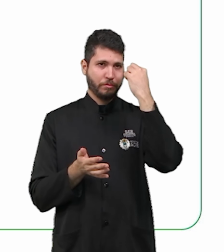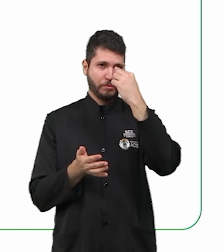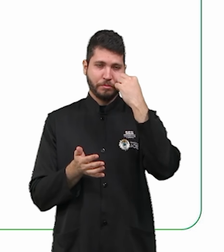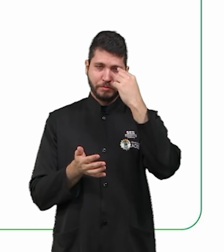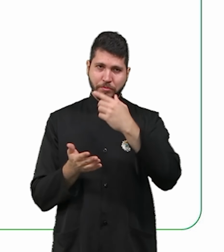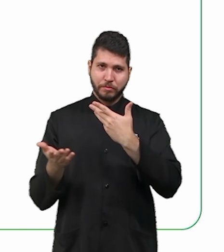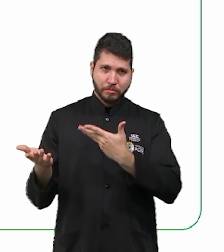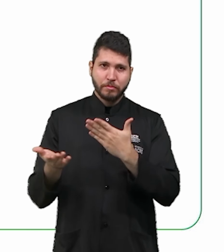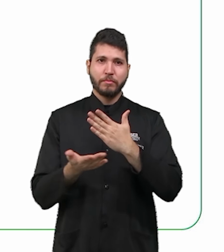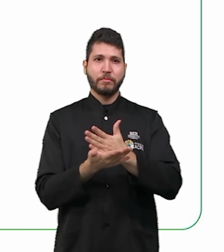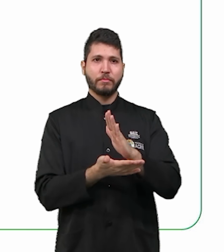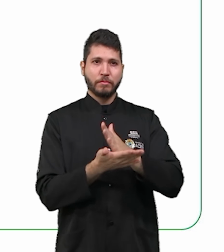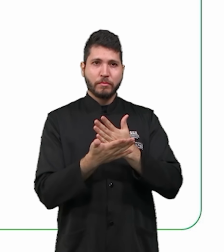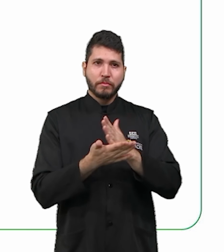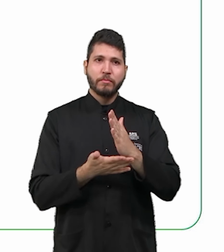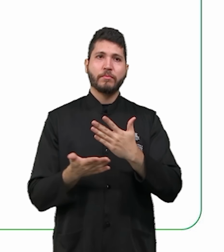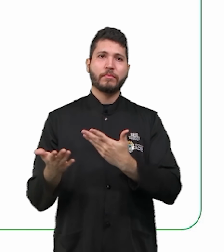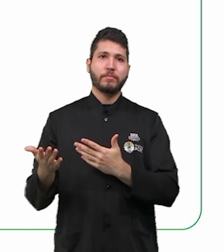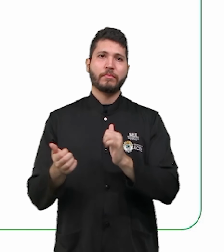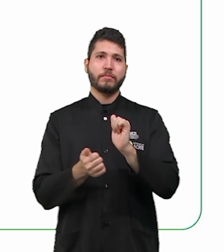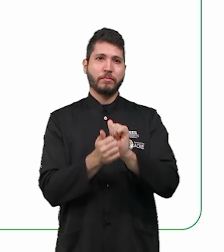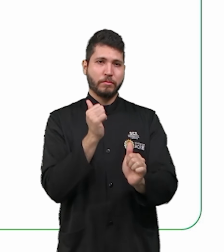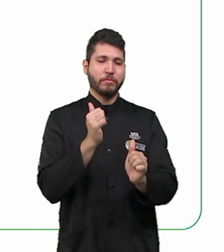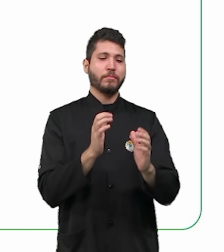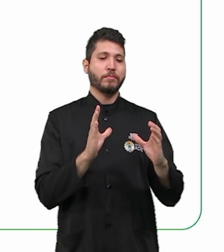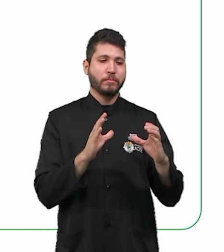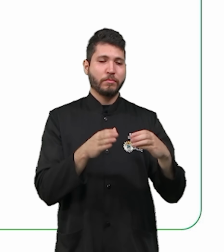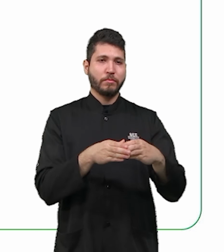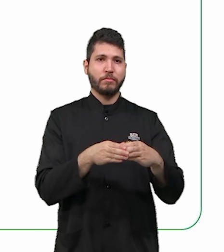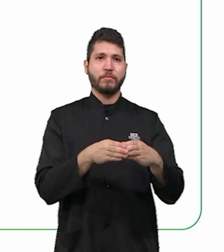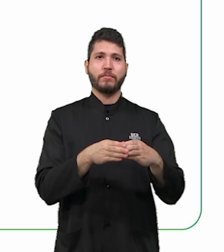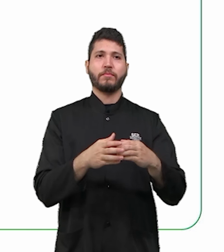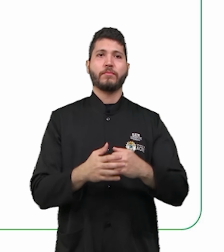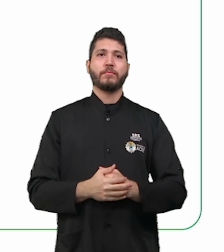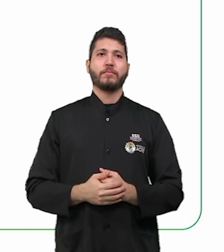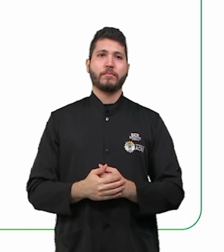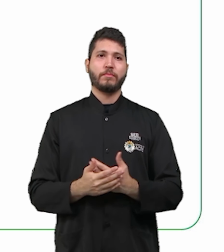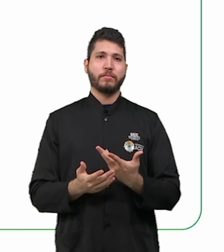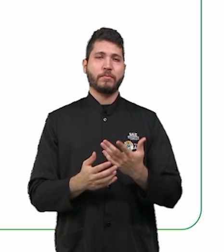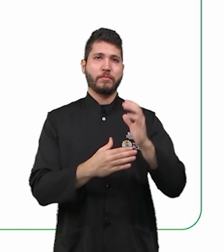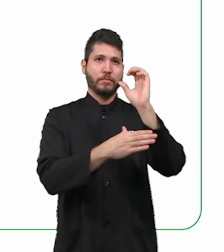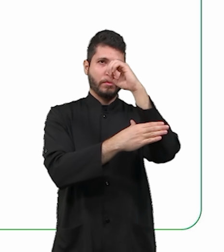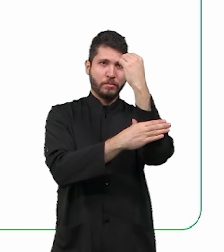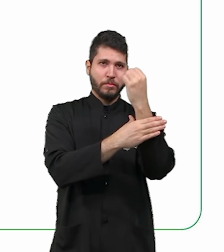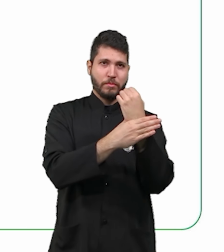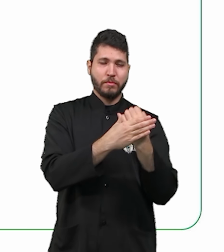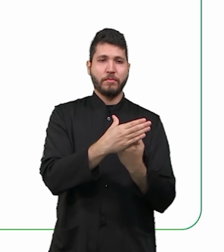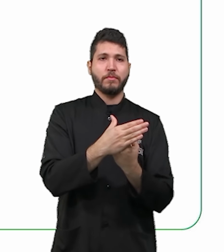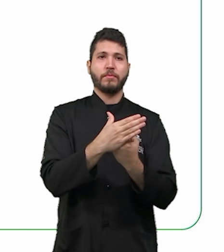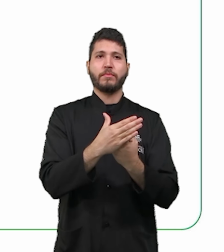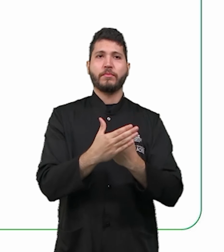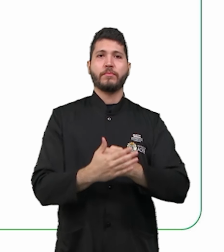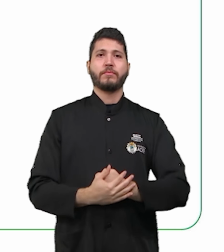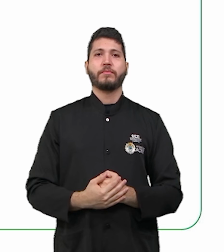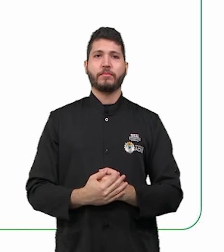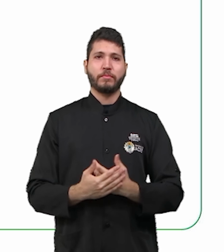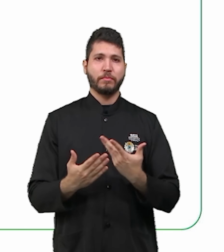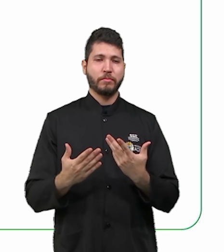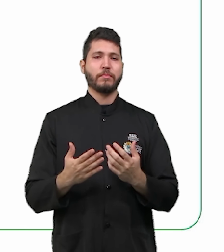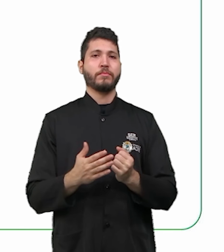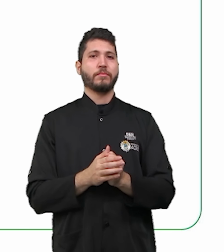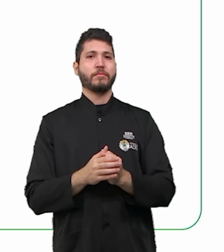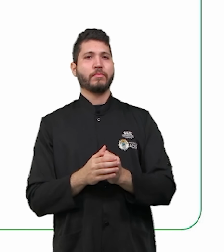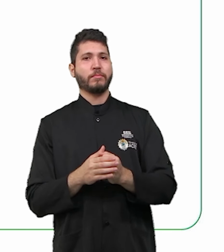ver. Então a gente tem aí os esportes em equipe. El baloncesto, que é o basquete, el